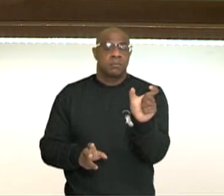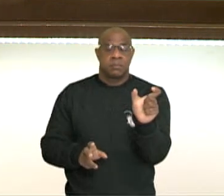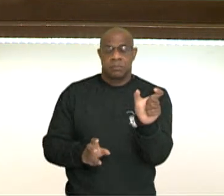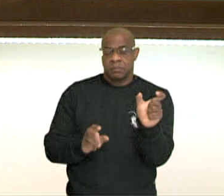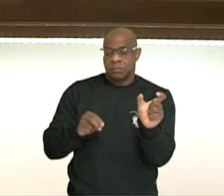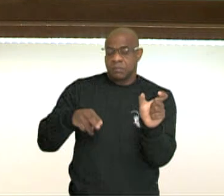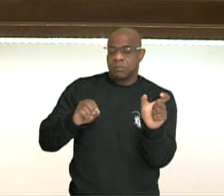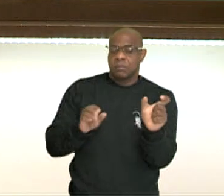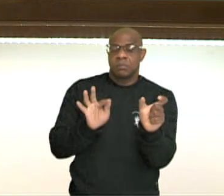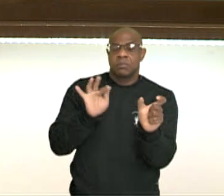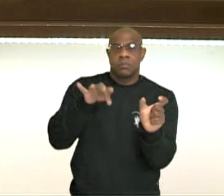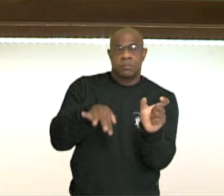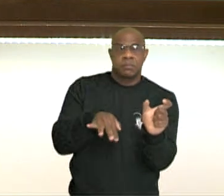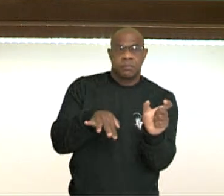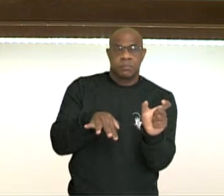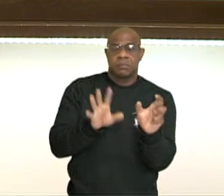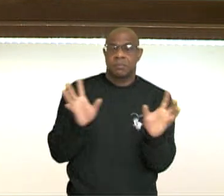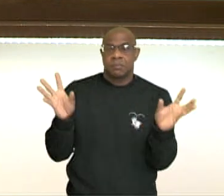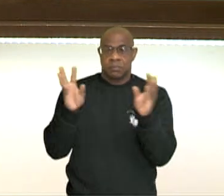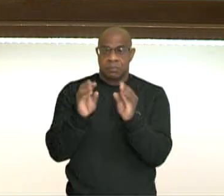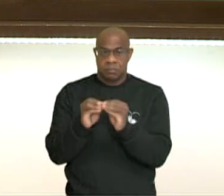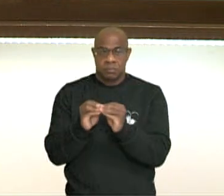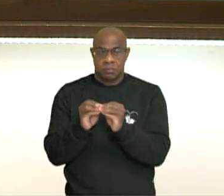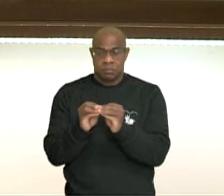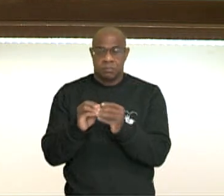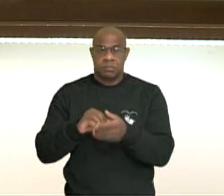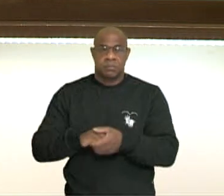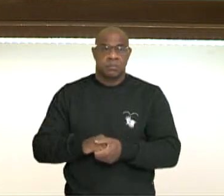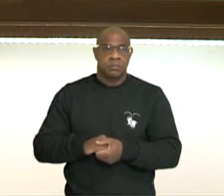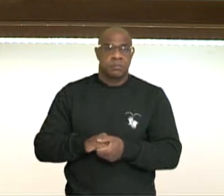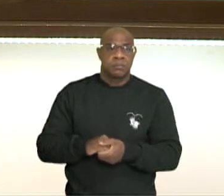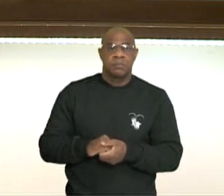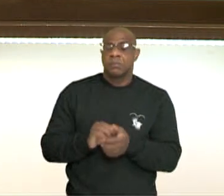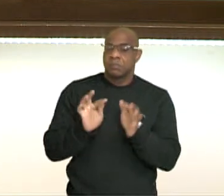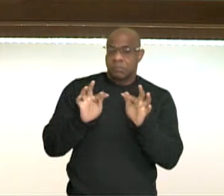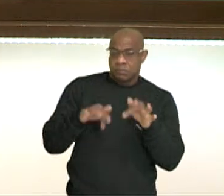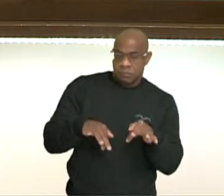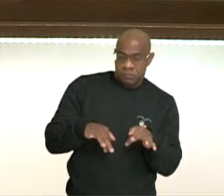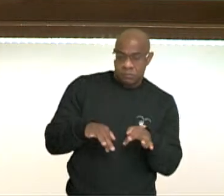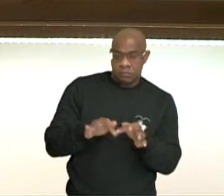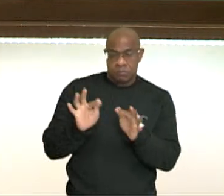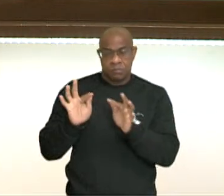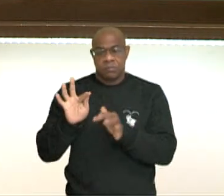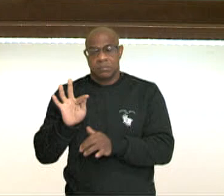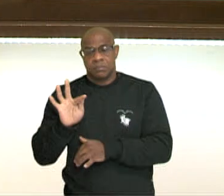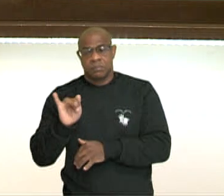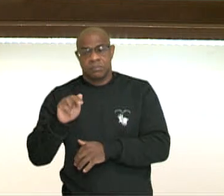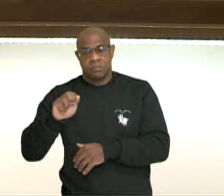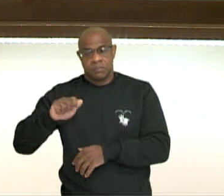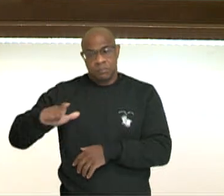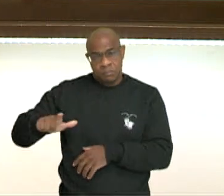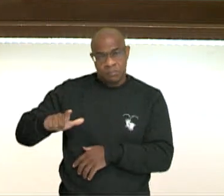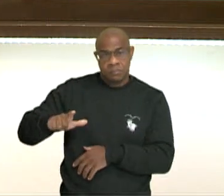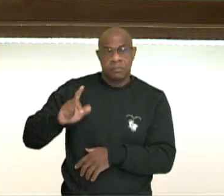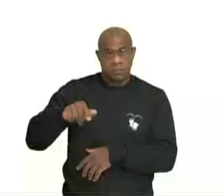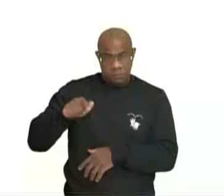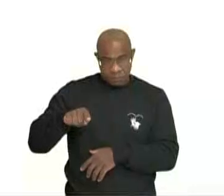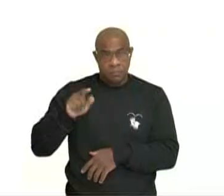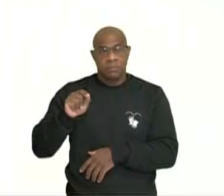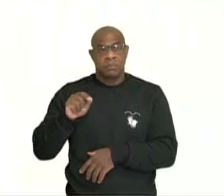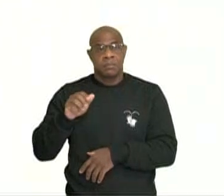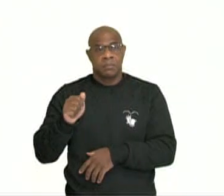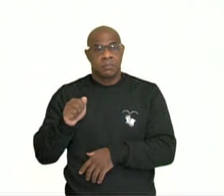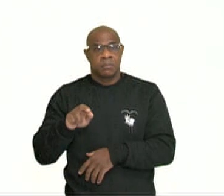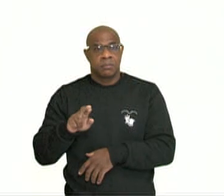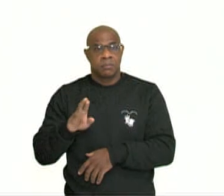quê? A conclusão da tese, defendida desde o começo. No fim, ao final, percebeu? Isso é um articulador.